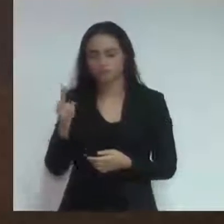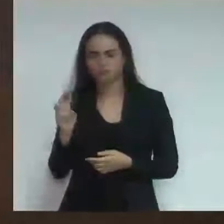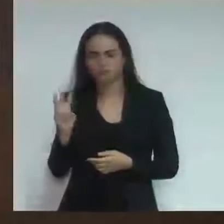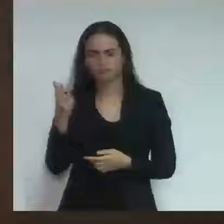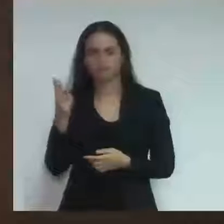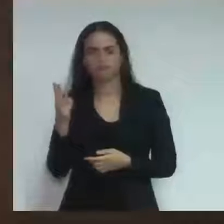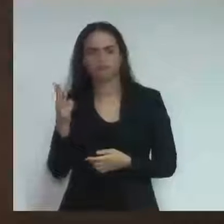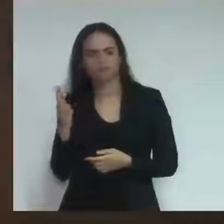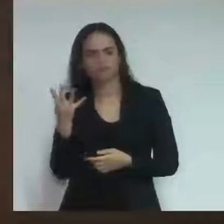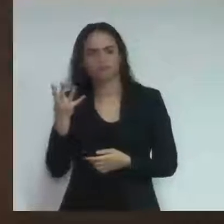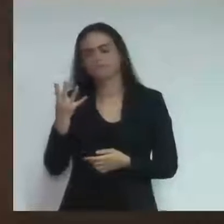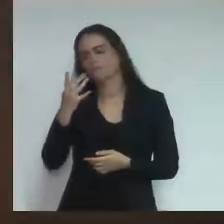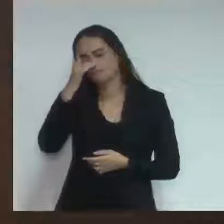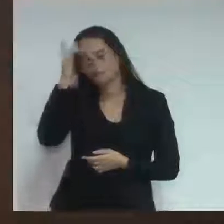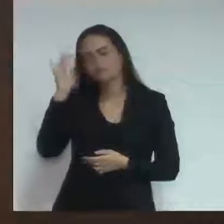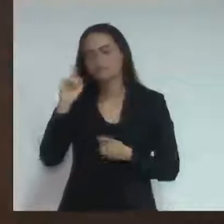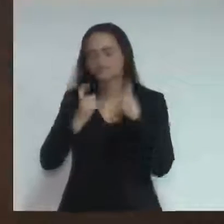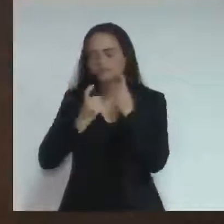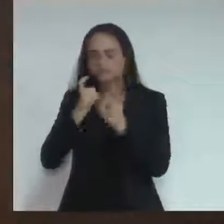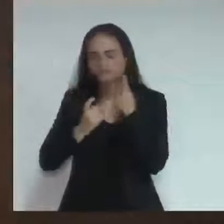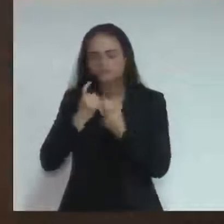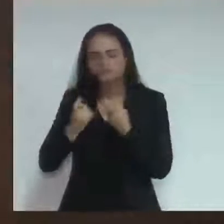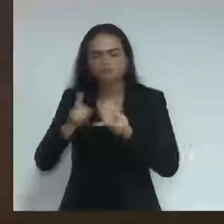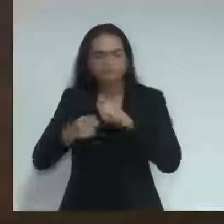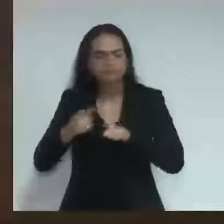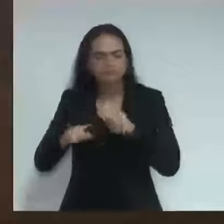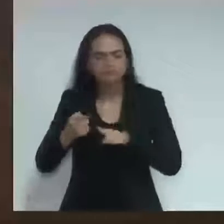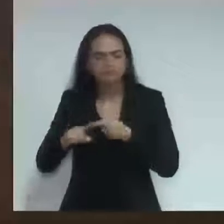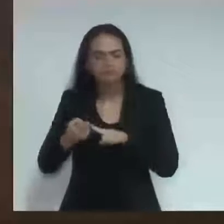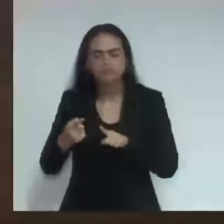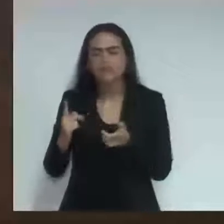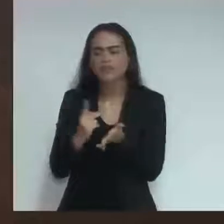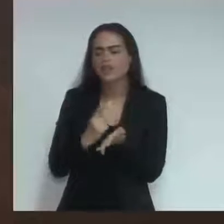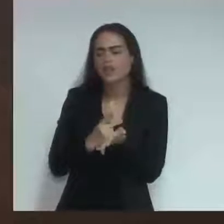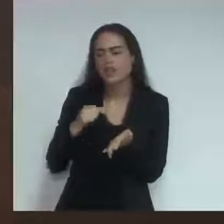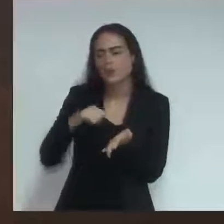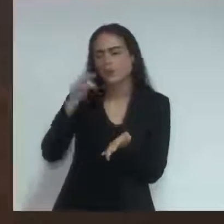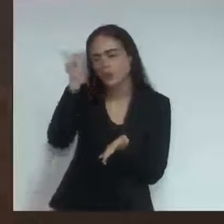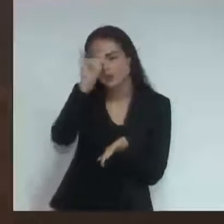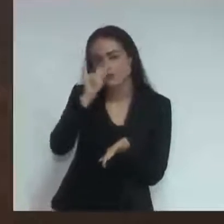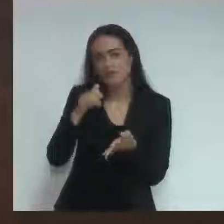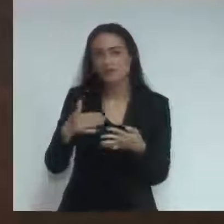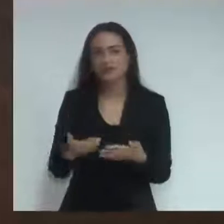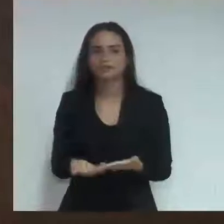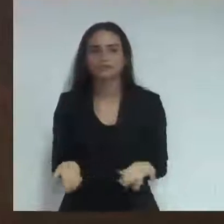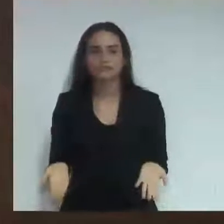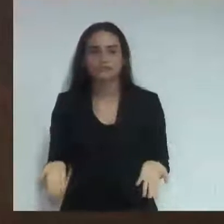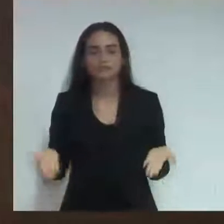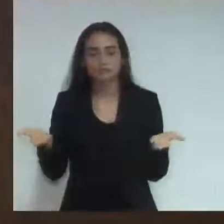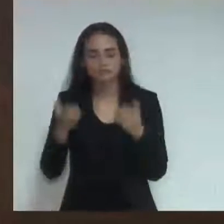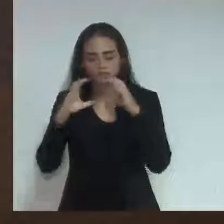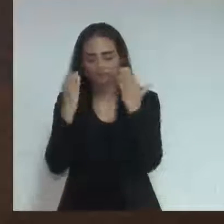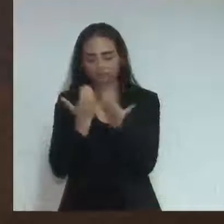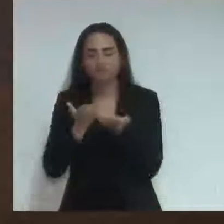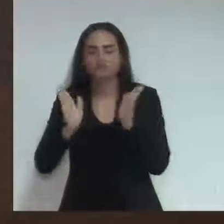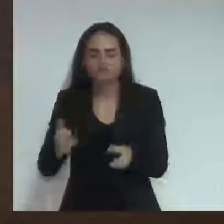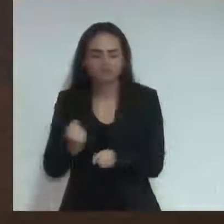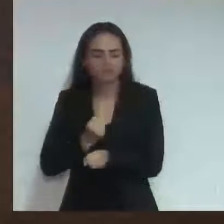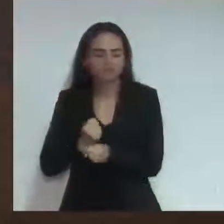errar talvez seja menor. Mas está aí, está feito, que termine. Agora precisa acabar. Então,